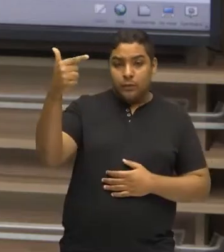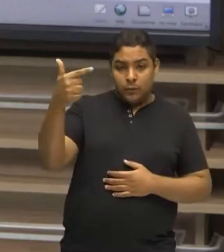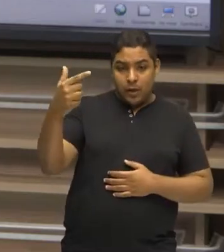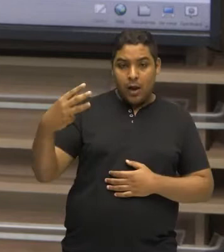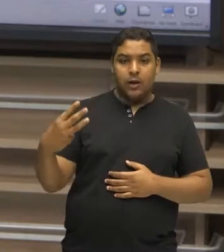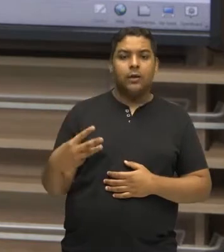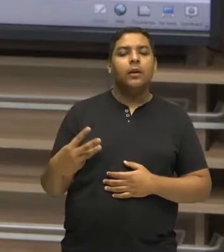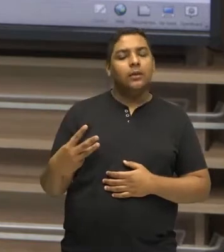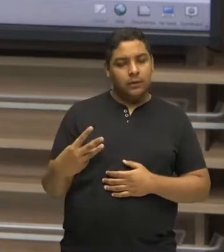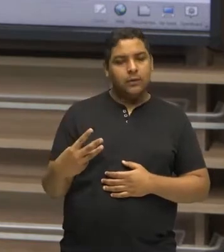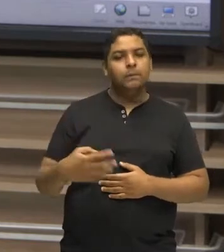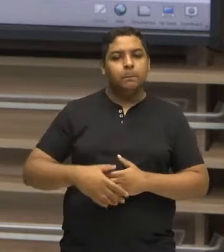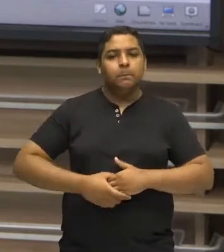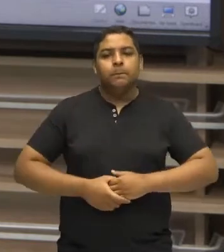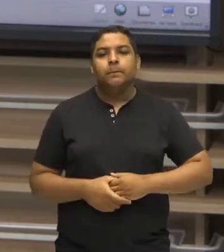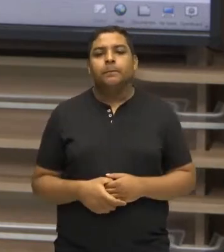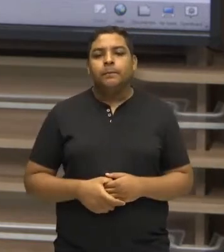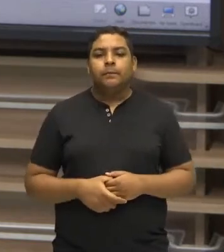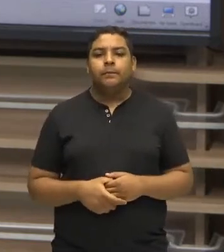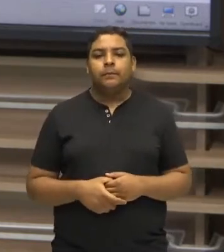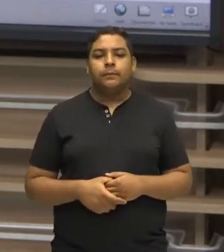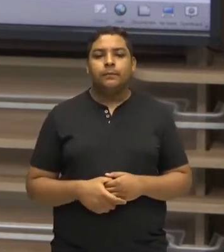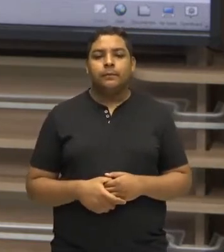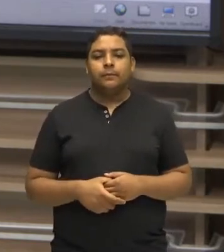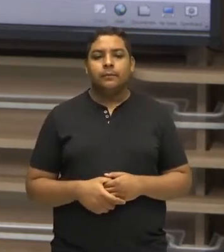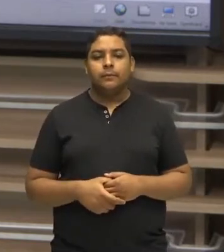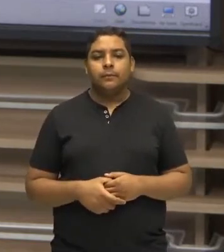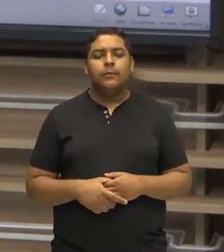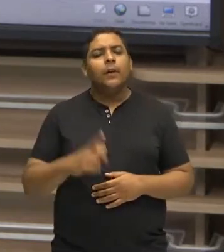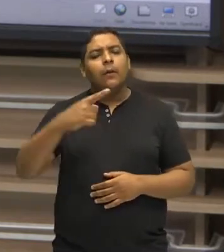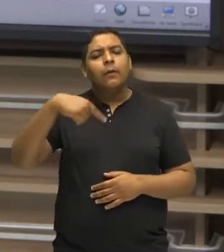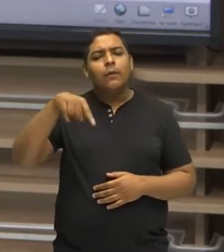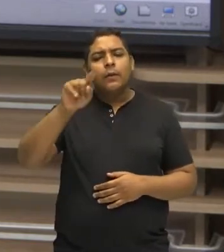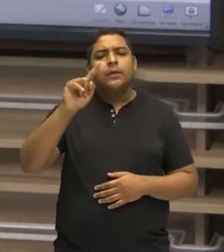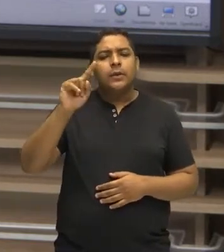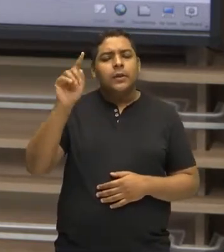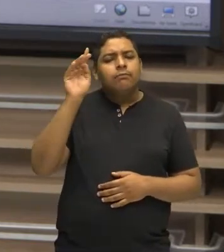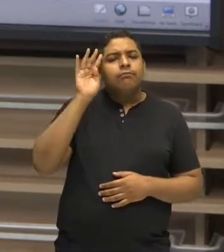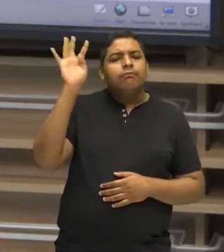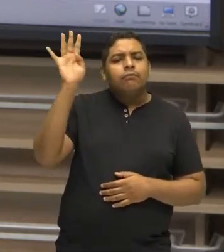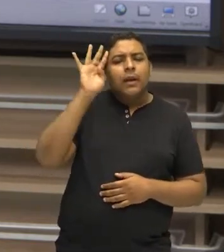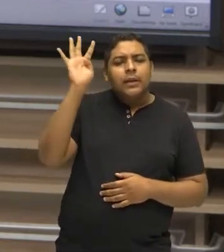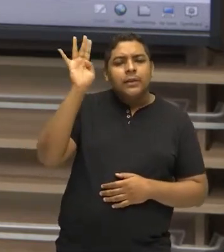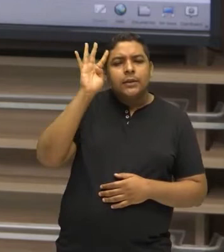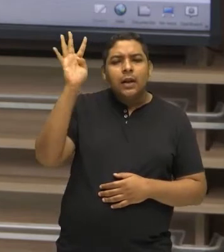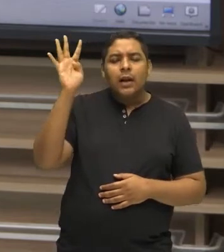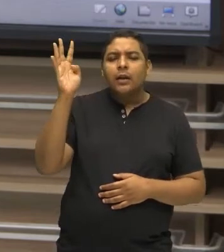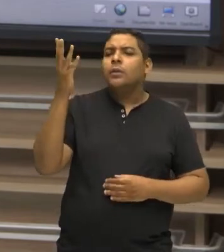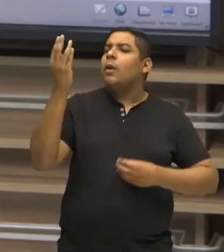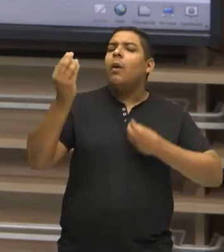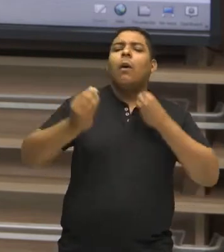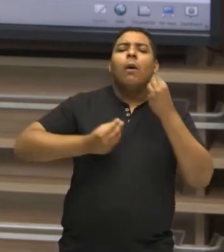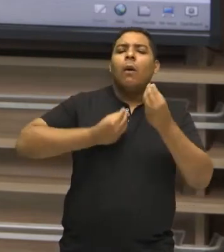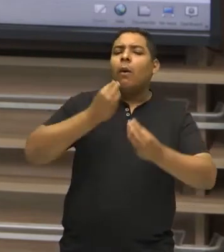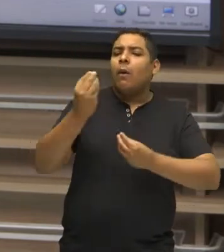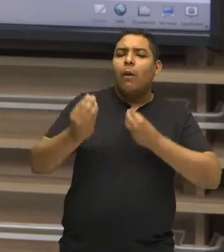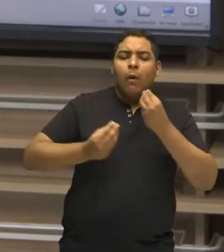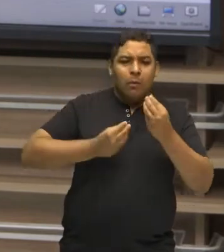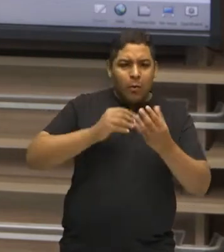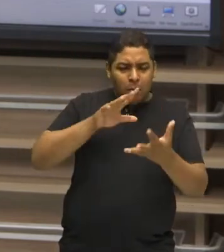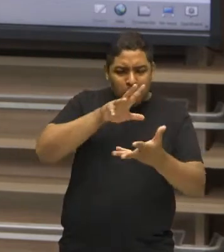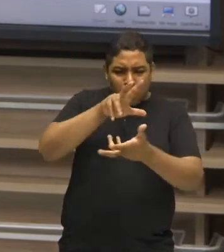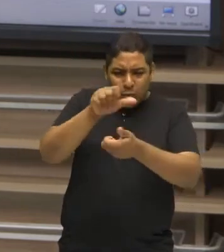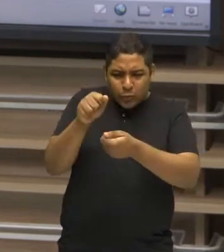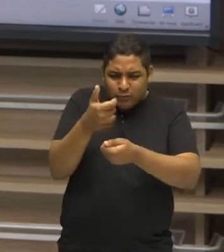e terciárias. Então, vocês já imaginaram como seria um mundo sem as